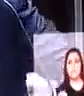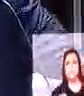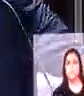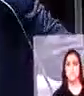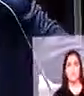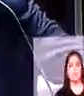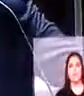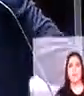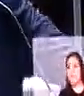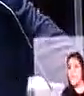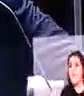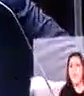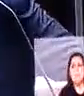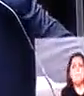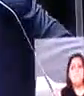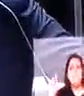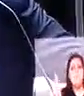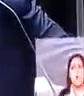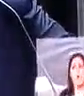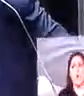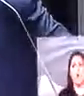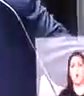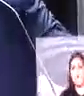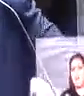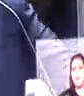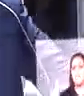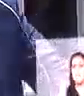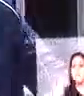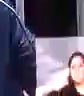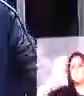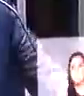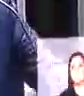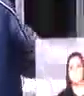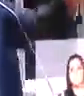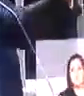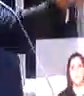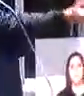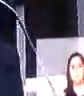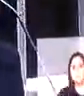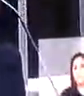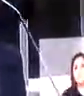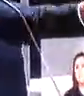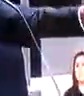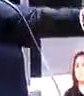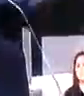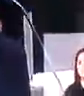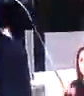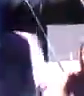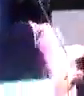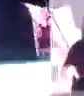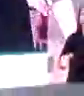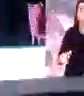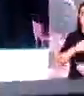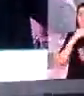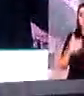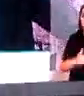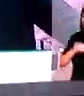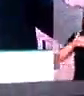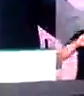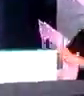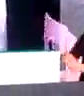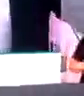povo, eles são o povo. Esses homens aqui representam a nação. E é para reduzir. O governar é reduzir juros e imposto. Para